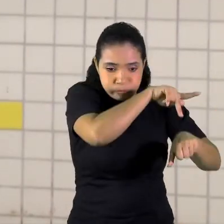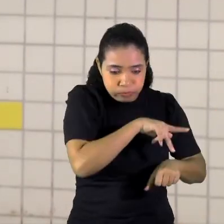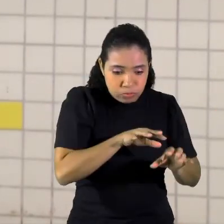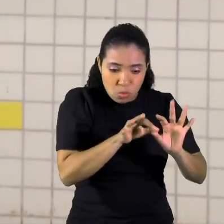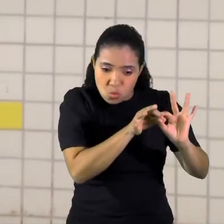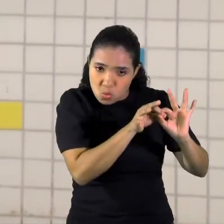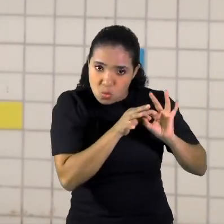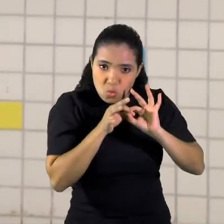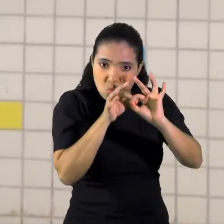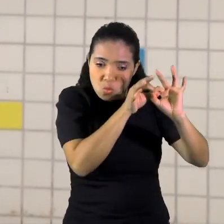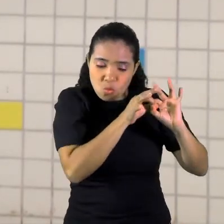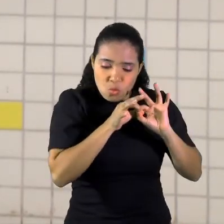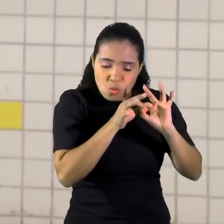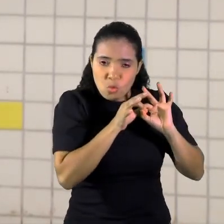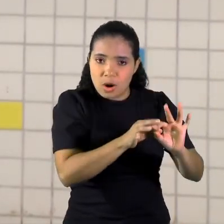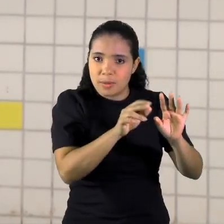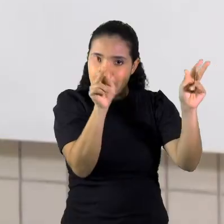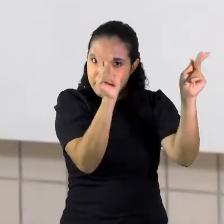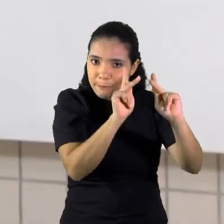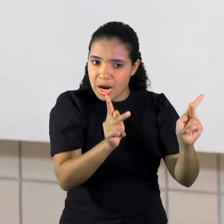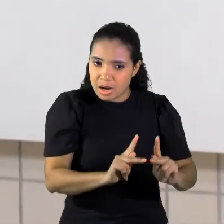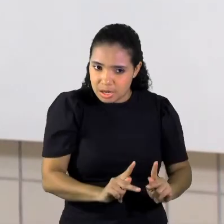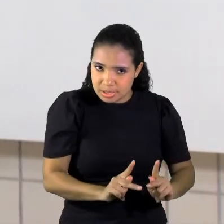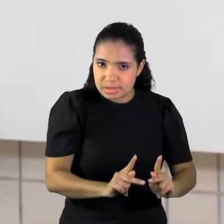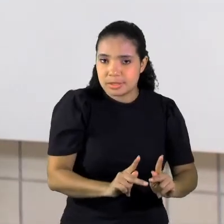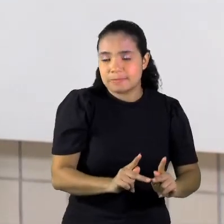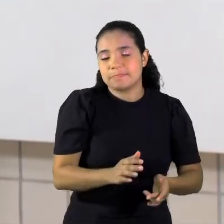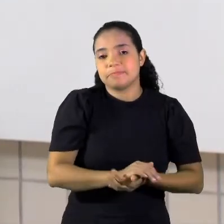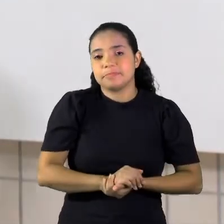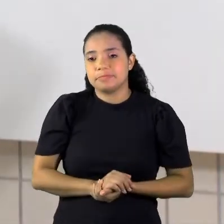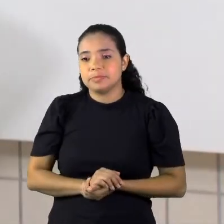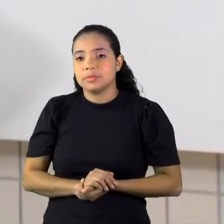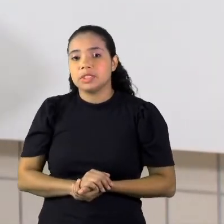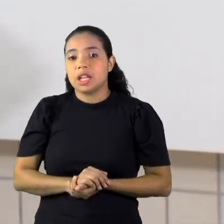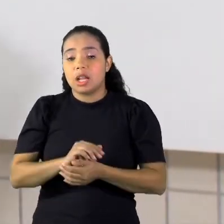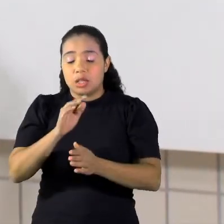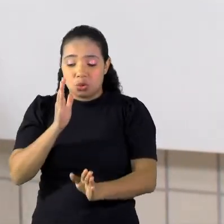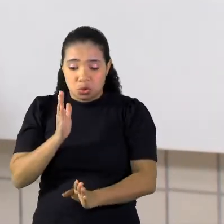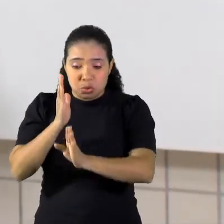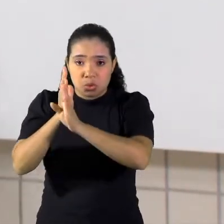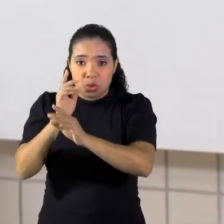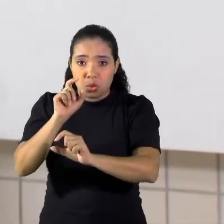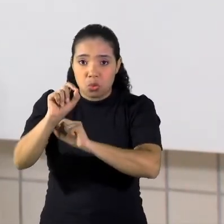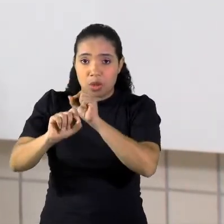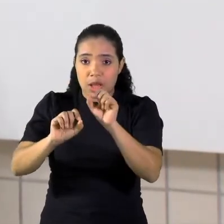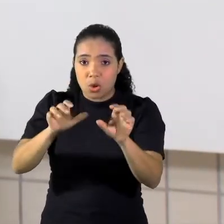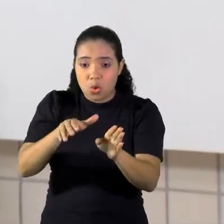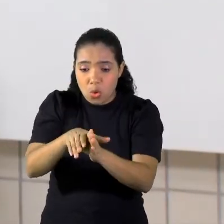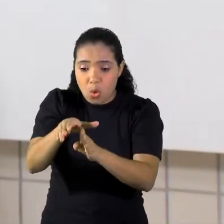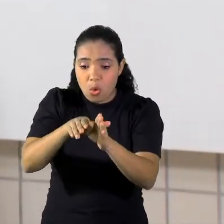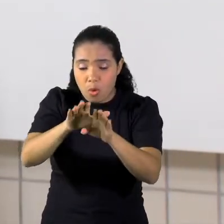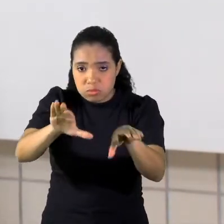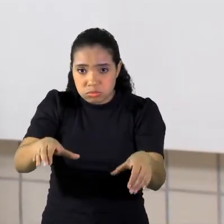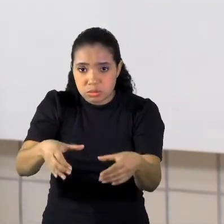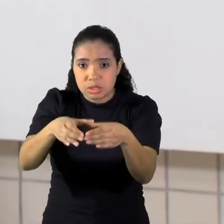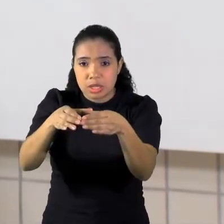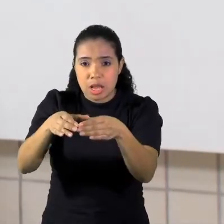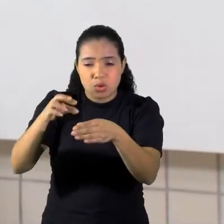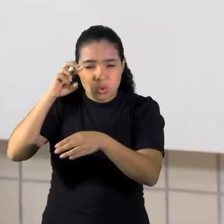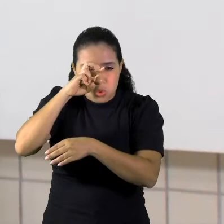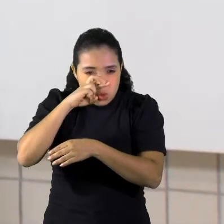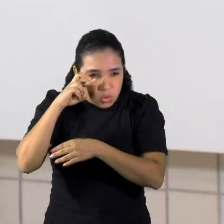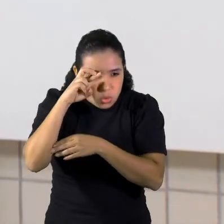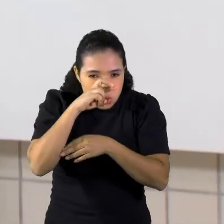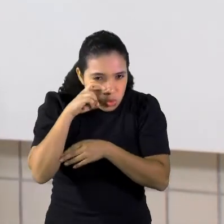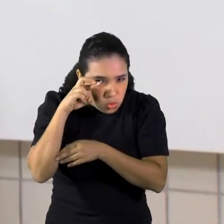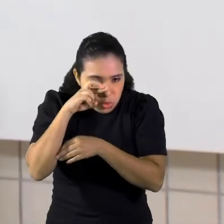de forma pacífica. Também precisamos identificar o chamado Conselho Fiscal. Ora,